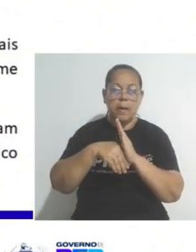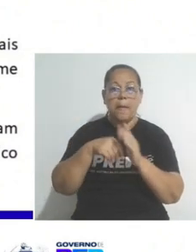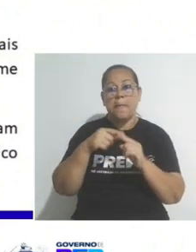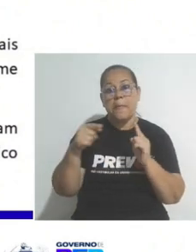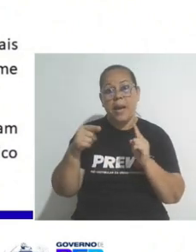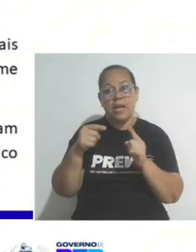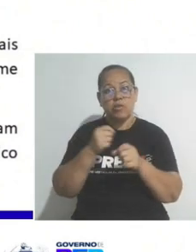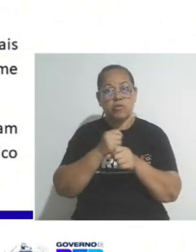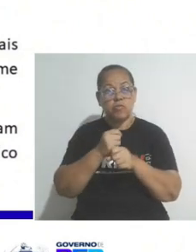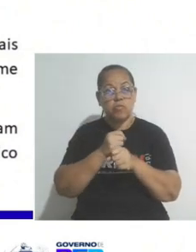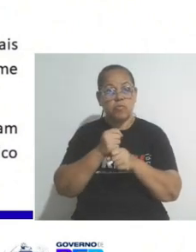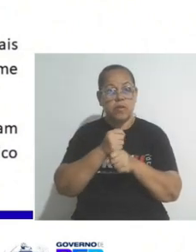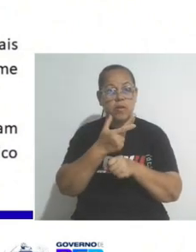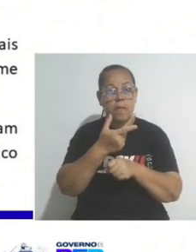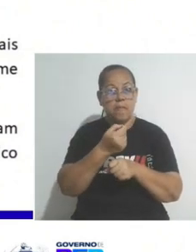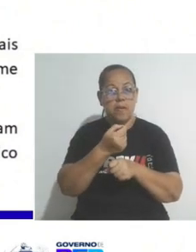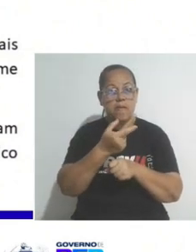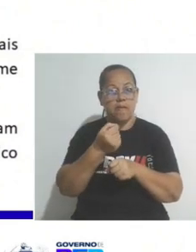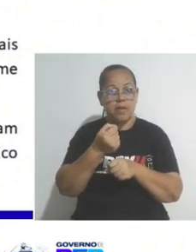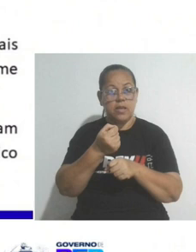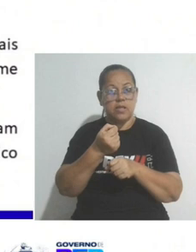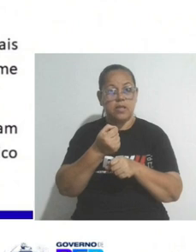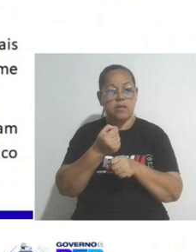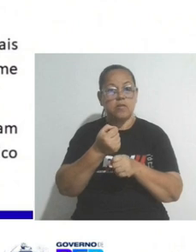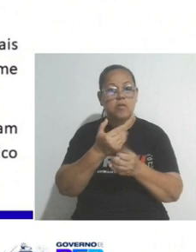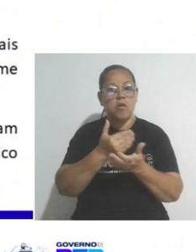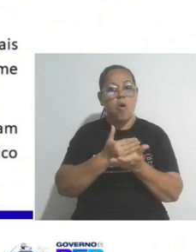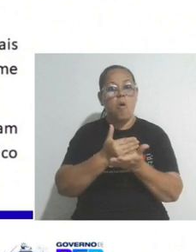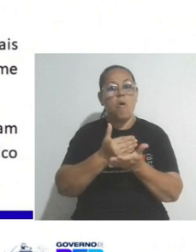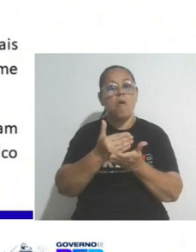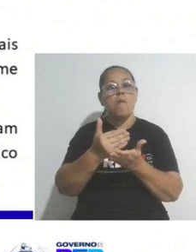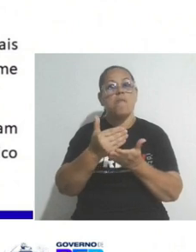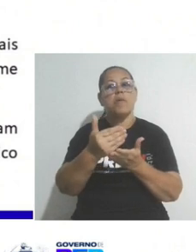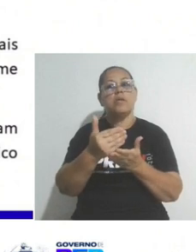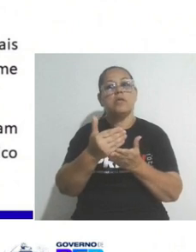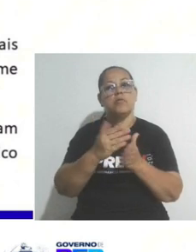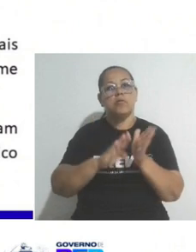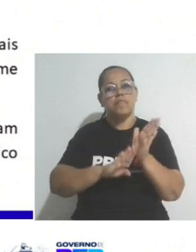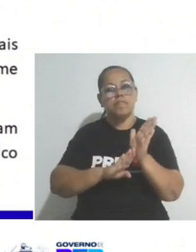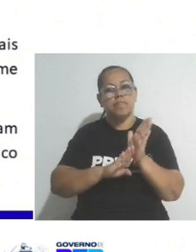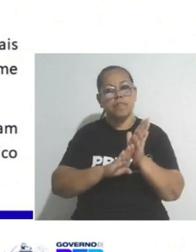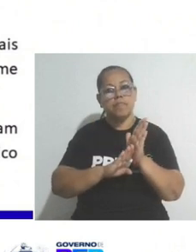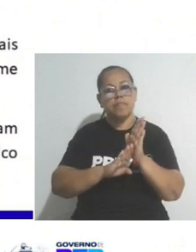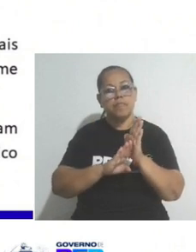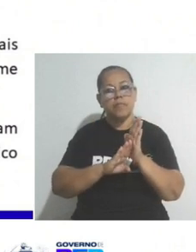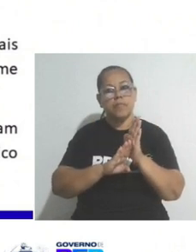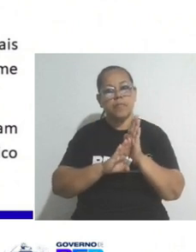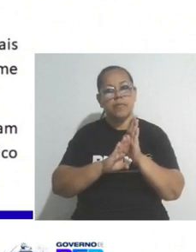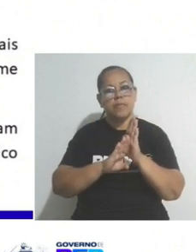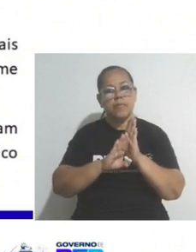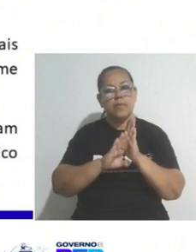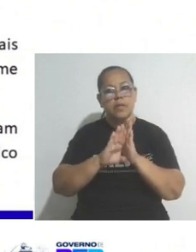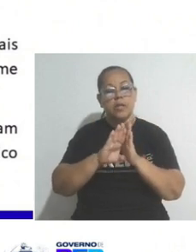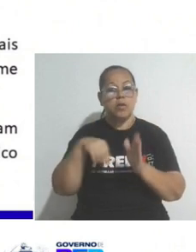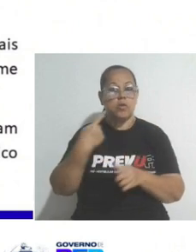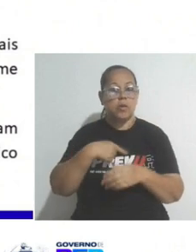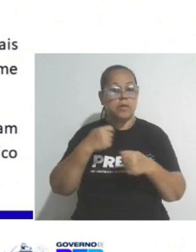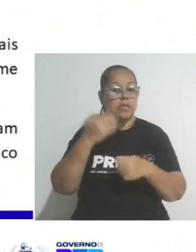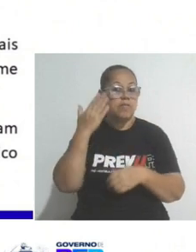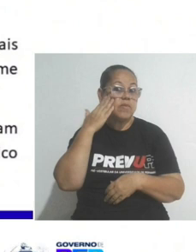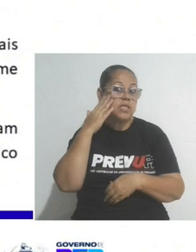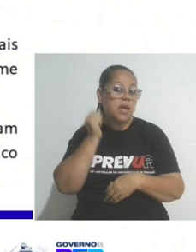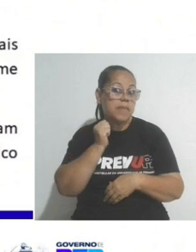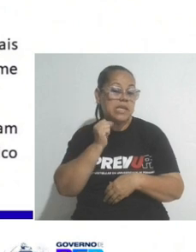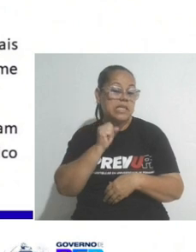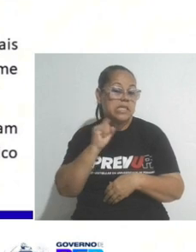partir de 20% já existe um aumento progressivo o que a gente precisa saber é se